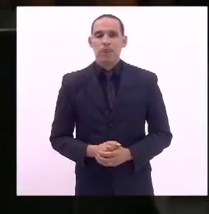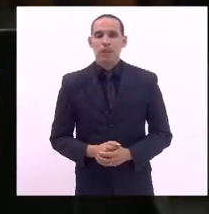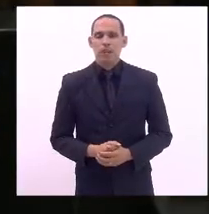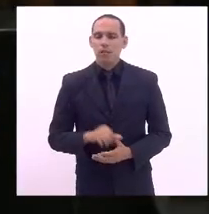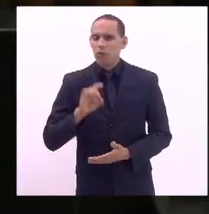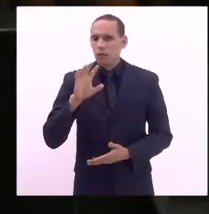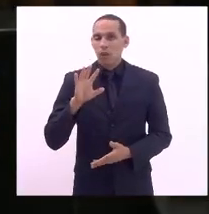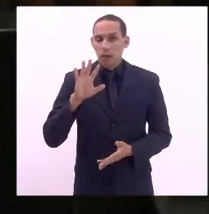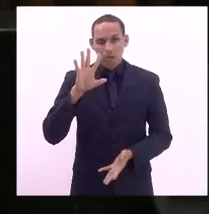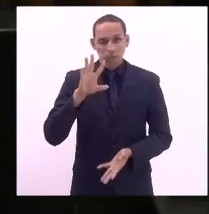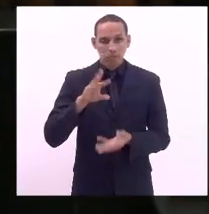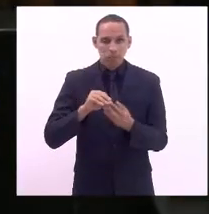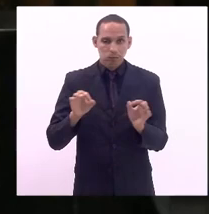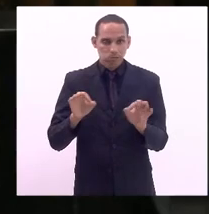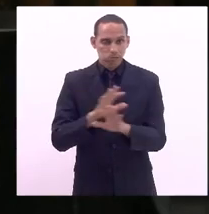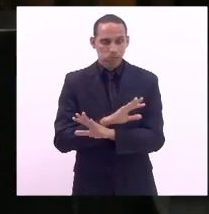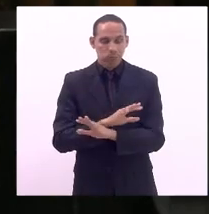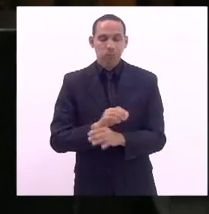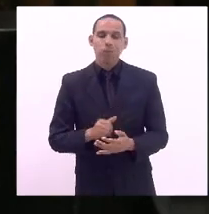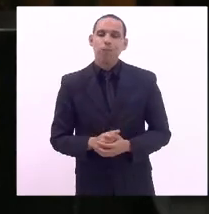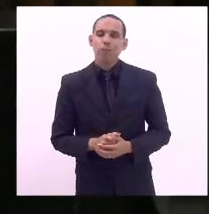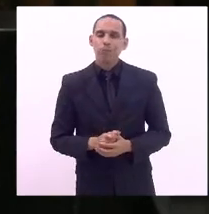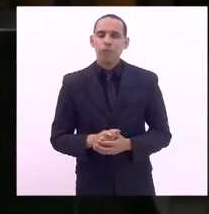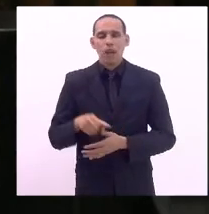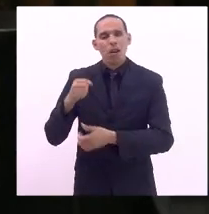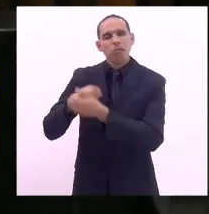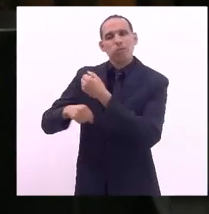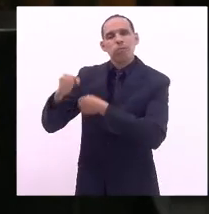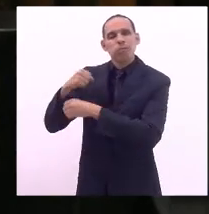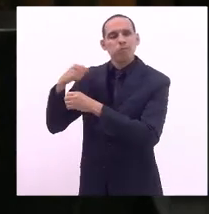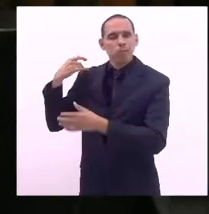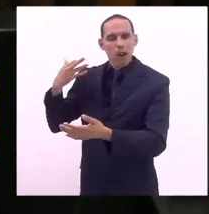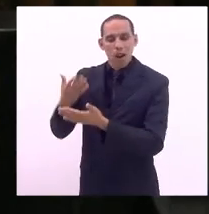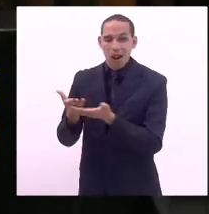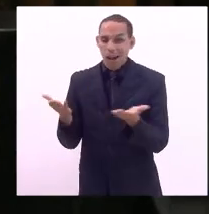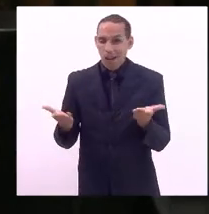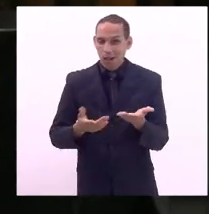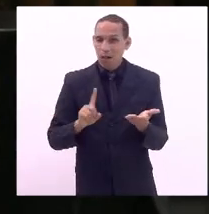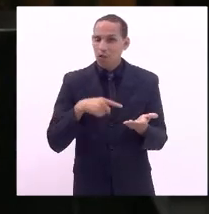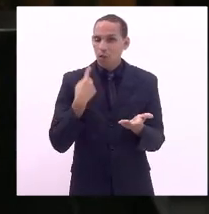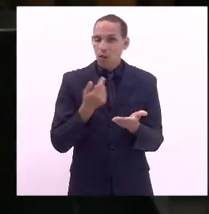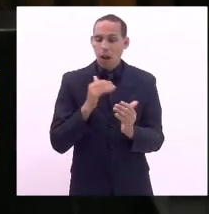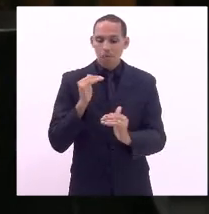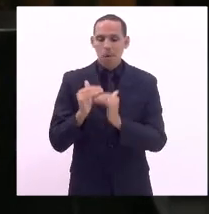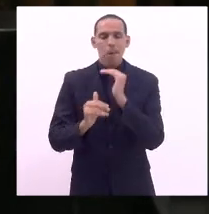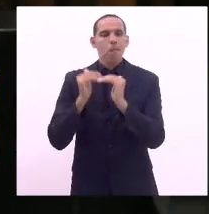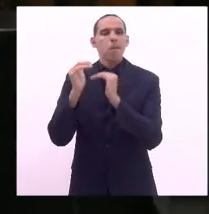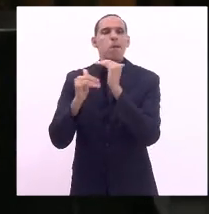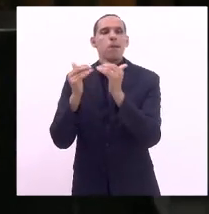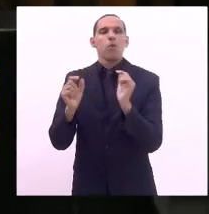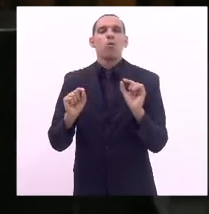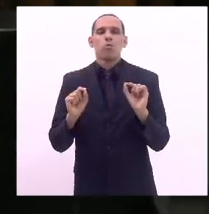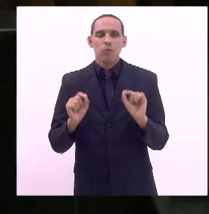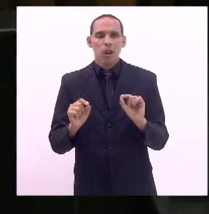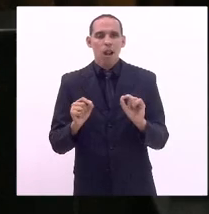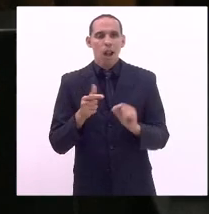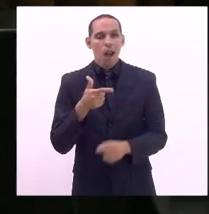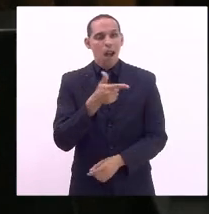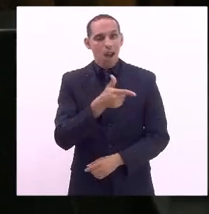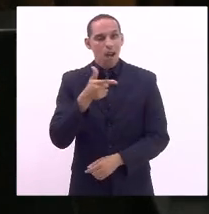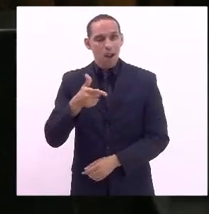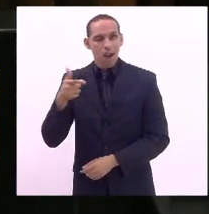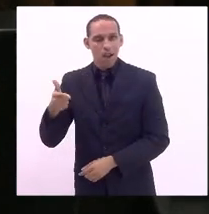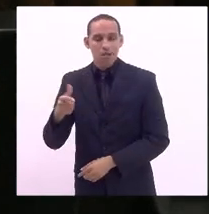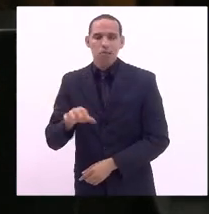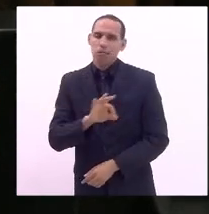Só para concluir, dizer que nos últimos anos nós tivemos avanços muito grandes na questão do armamento. Aliás, a